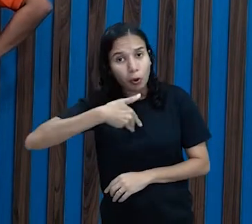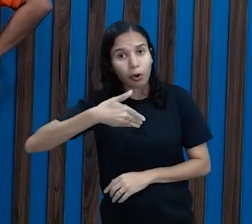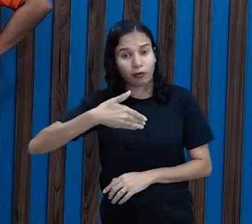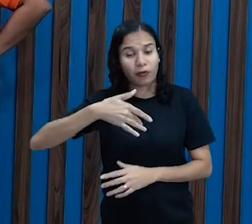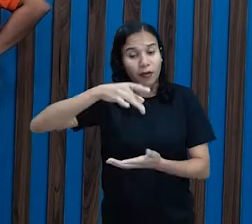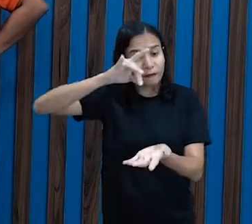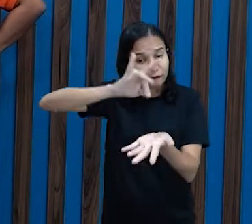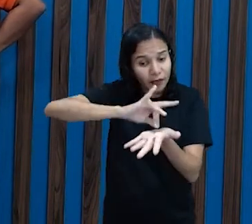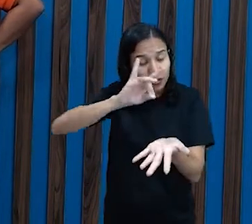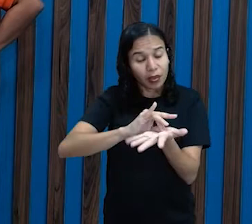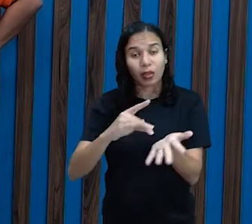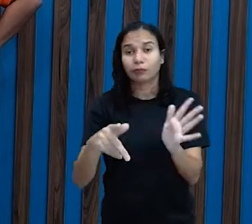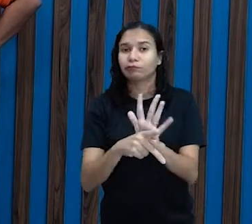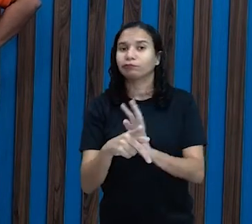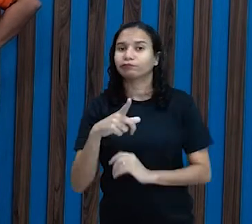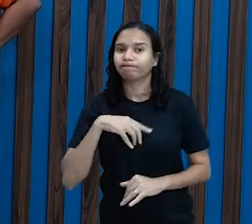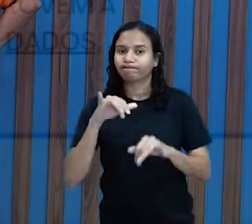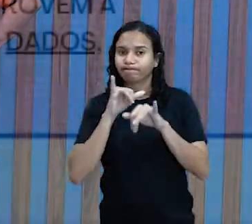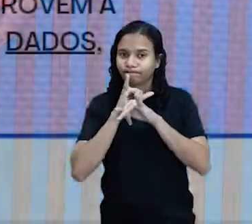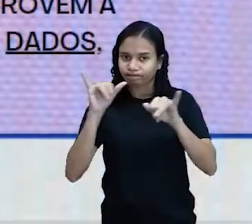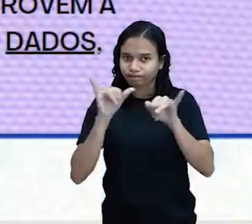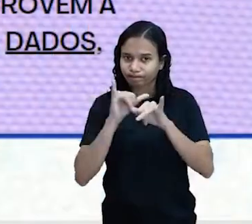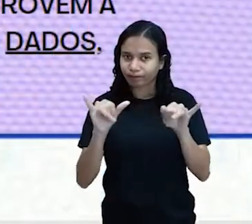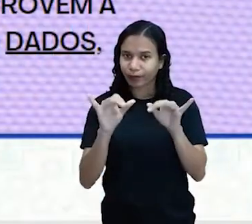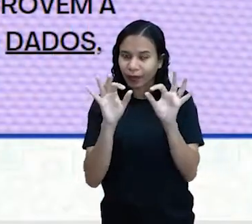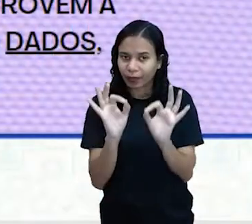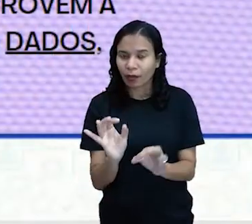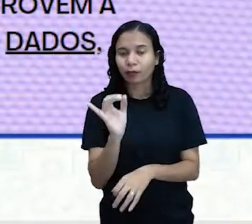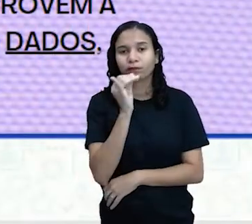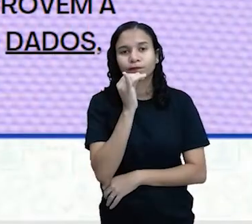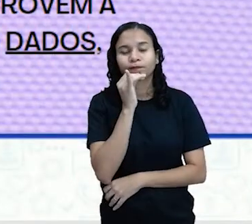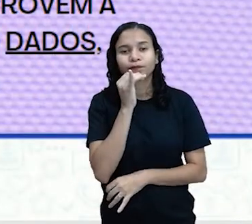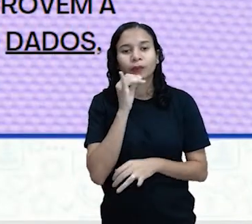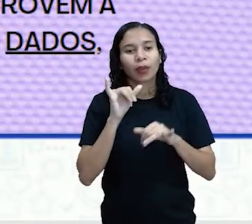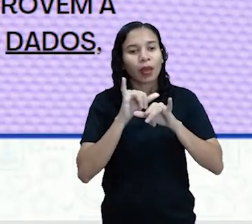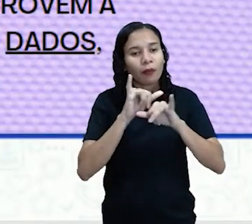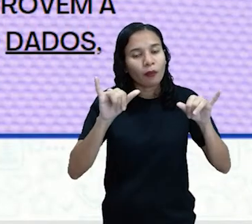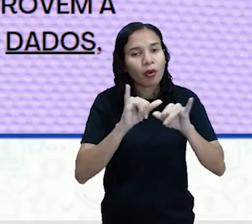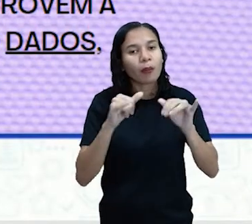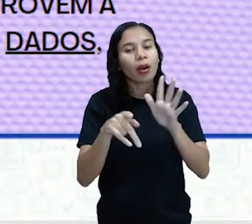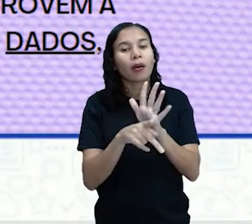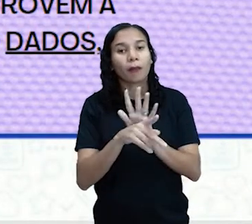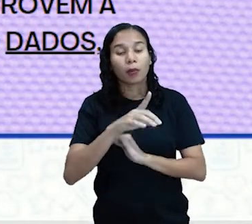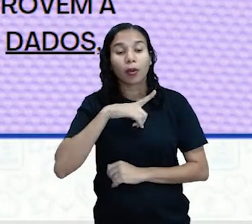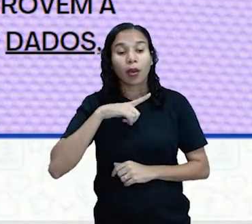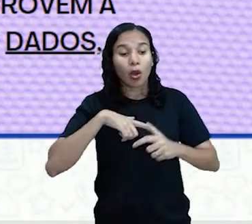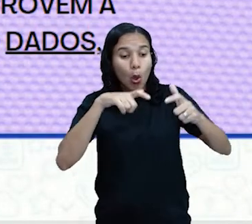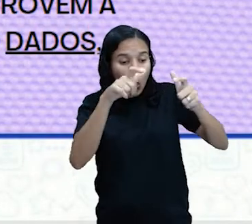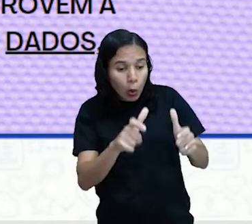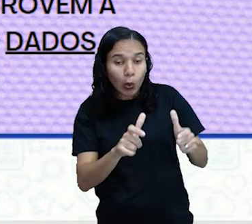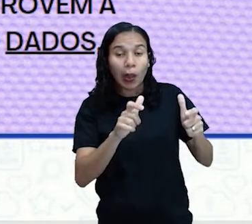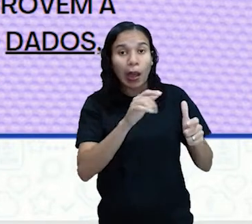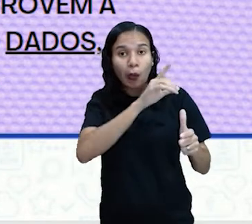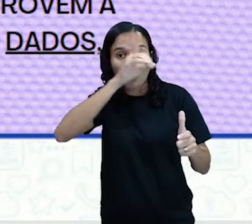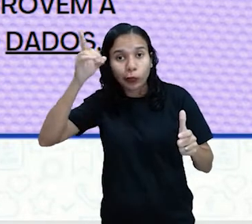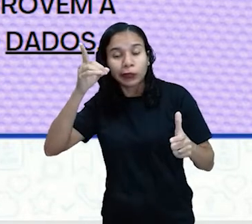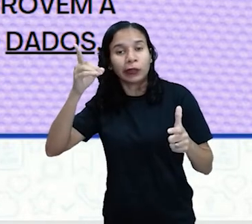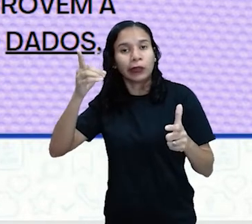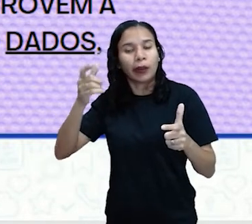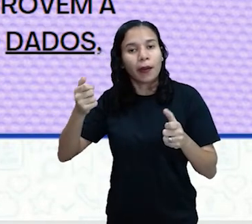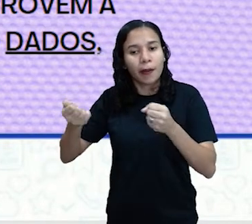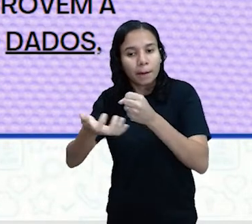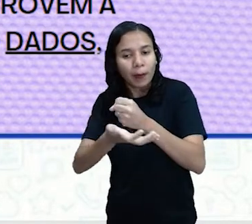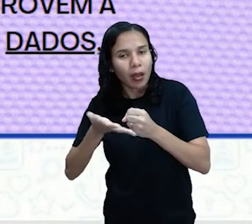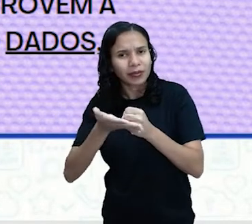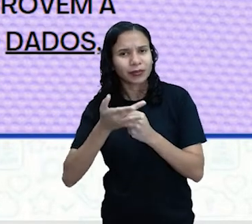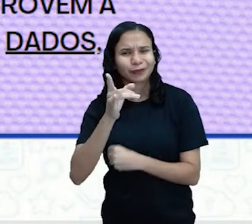a veracidade da notícia, como dados, fontes, data e local. Então, se vocês tiverem algum dia